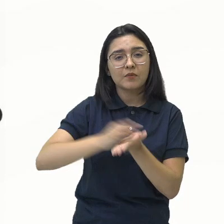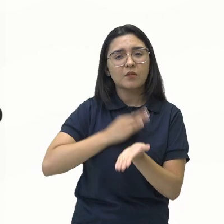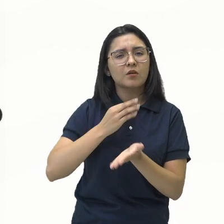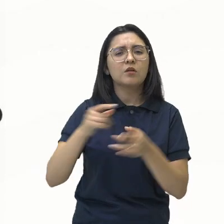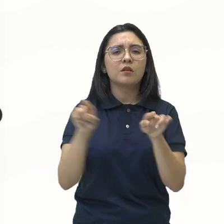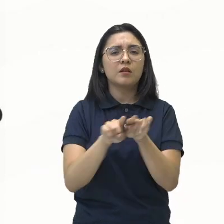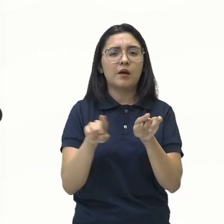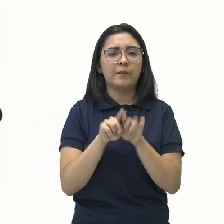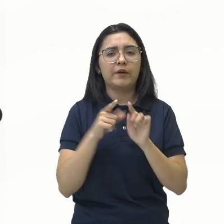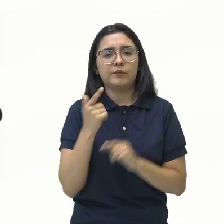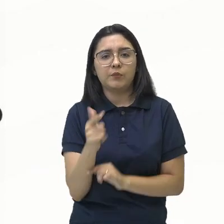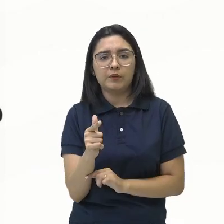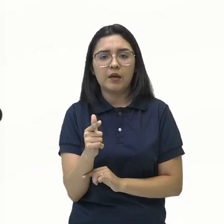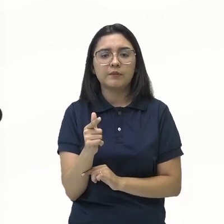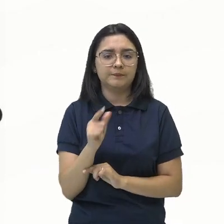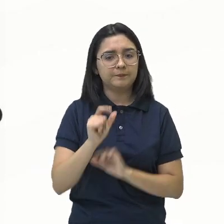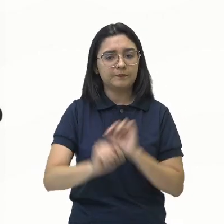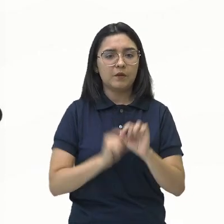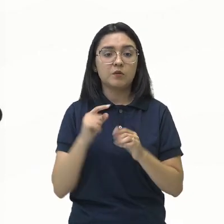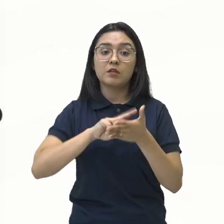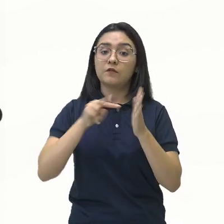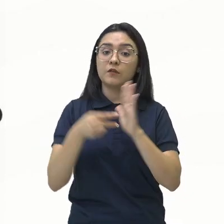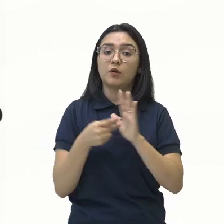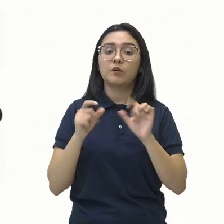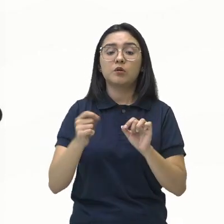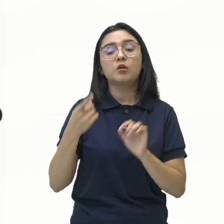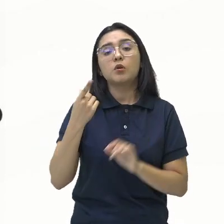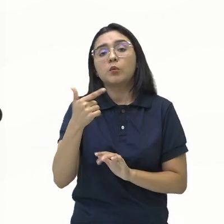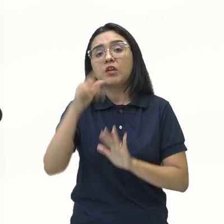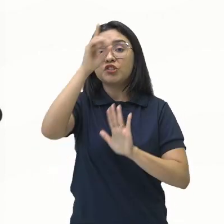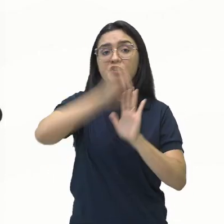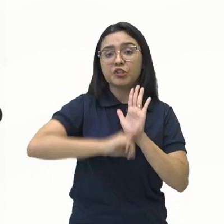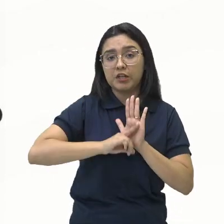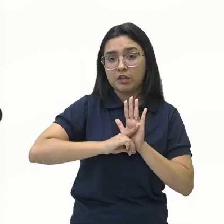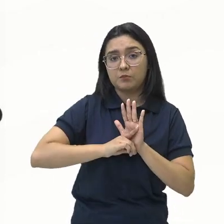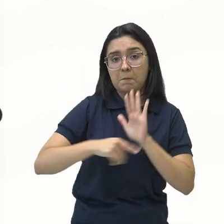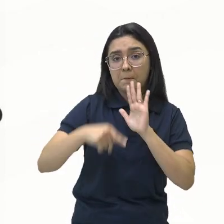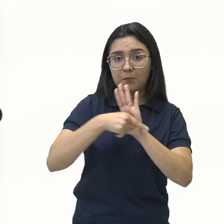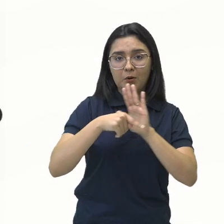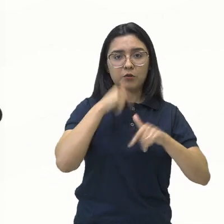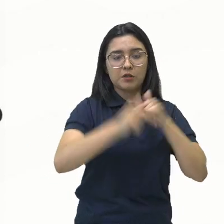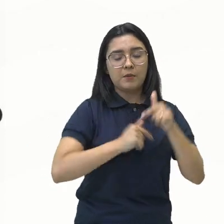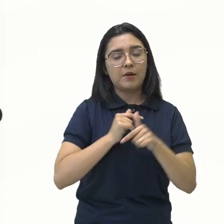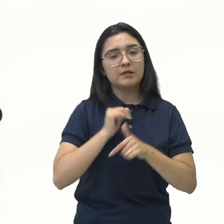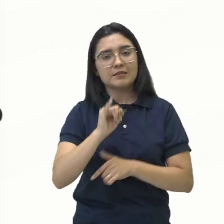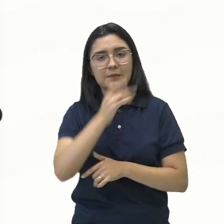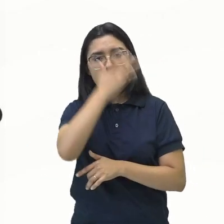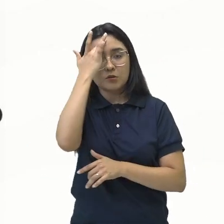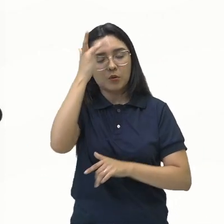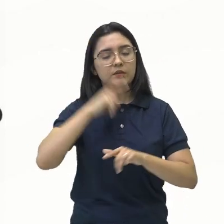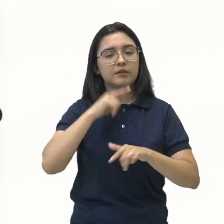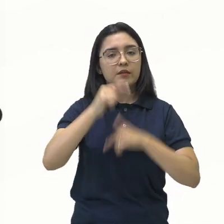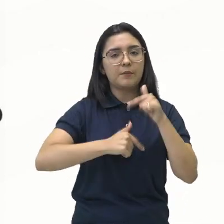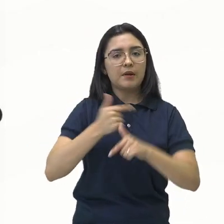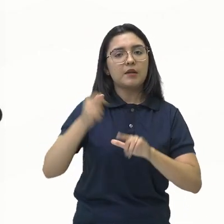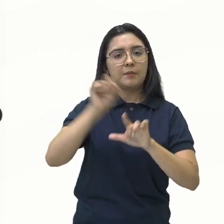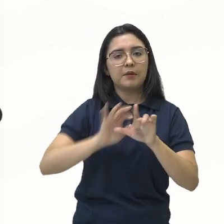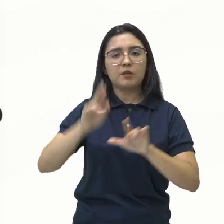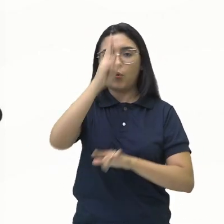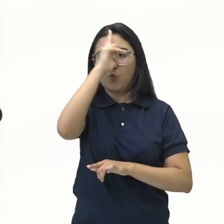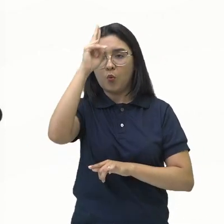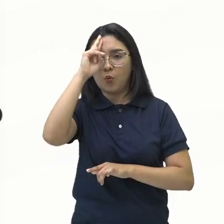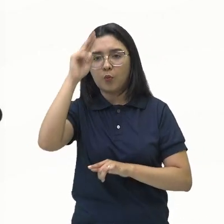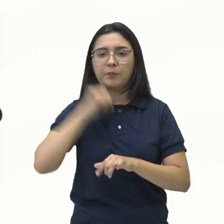tem vínculo empregatício, não tem ali direitos também trabalhistas. Então, quem trabalha numa plataforma dessas, por exemplo,